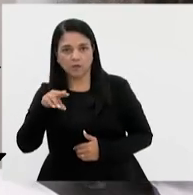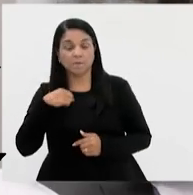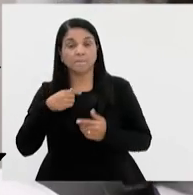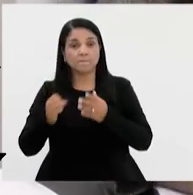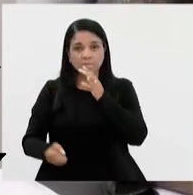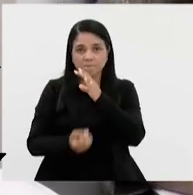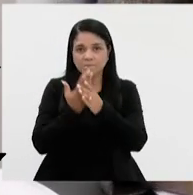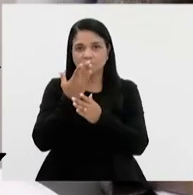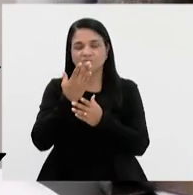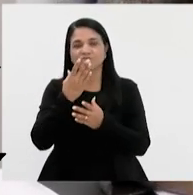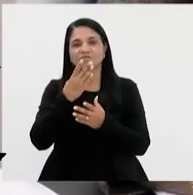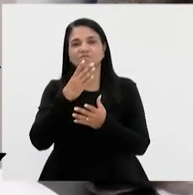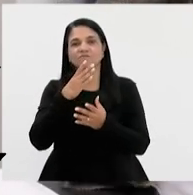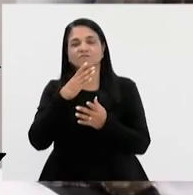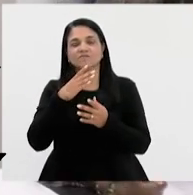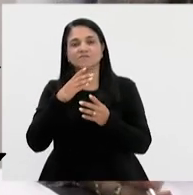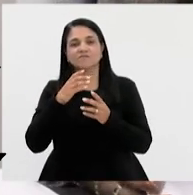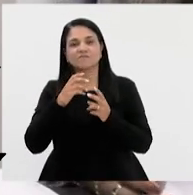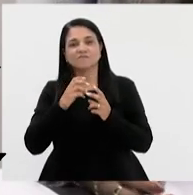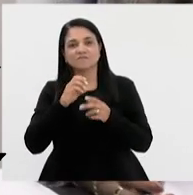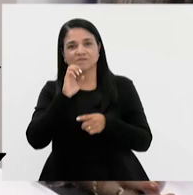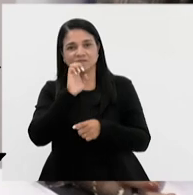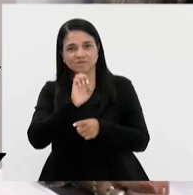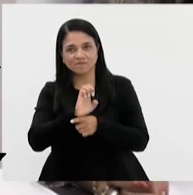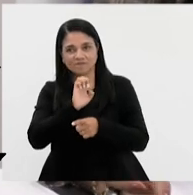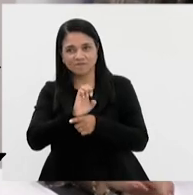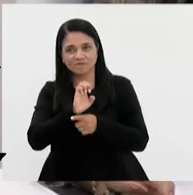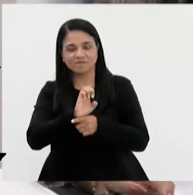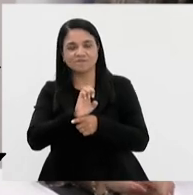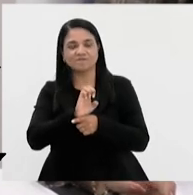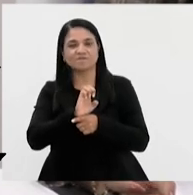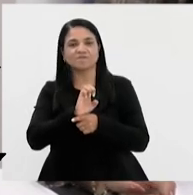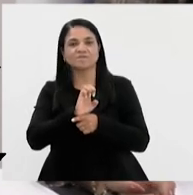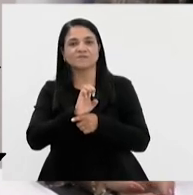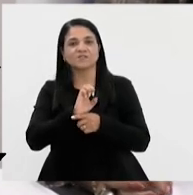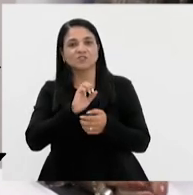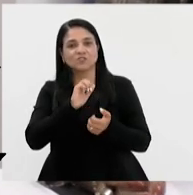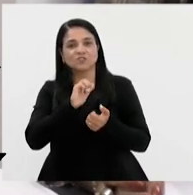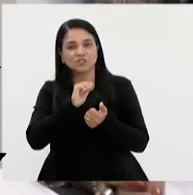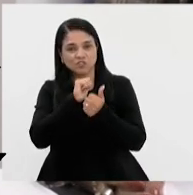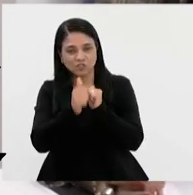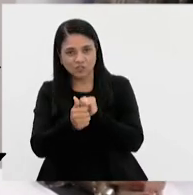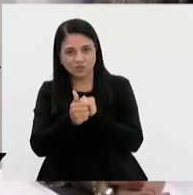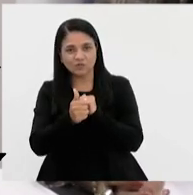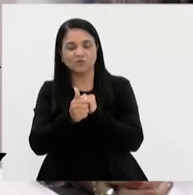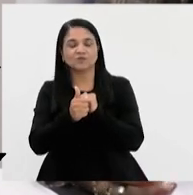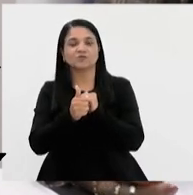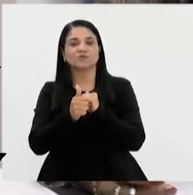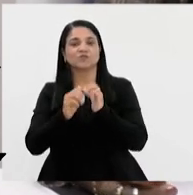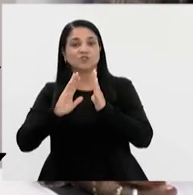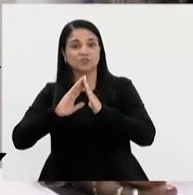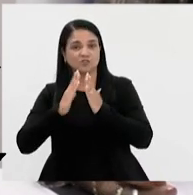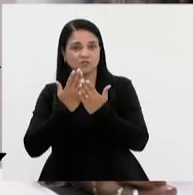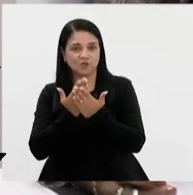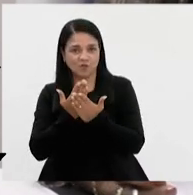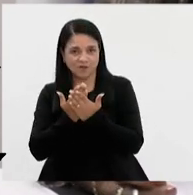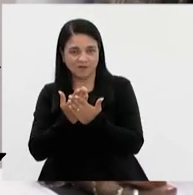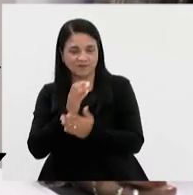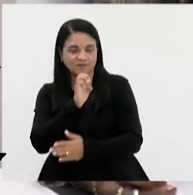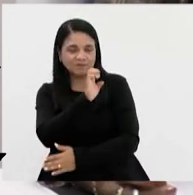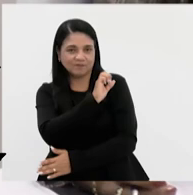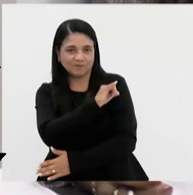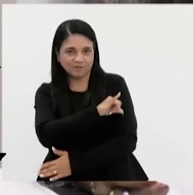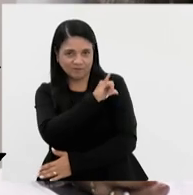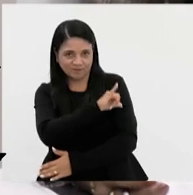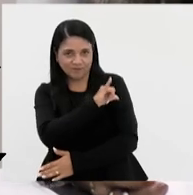das seletivas estaduais dos Jogos Paralímpicos Escolares do Estado do Rio de Janeiro. O meu parecer foi